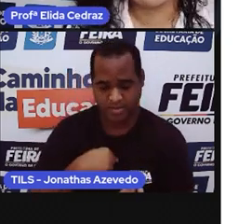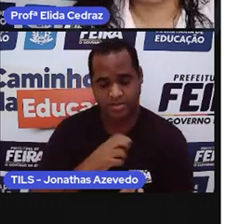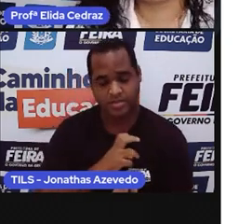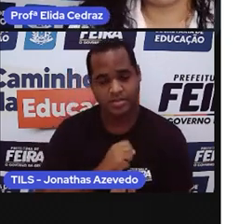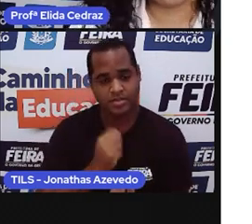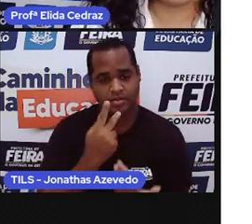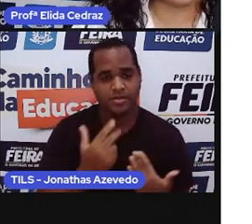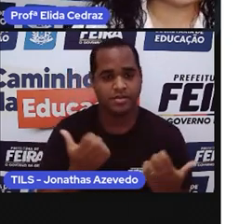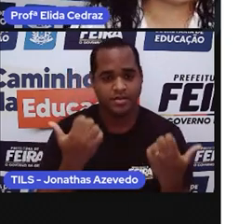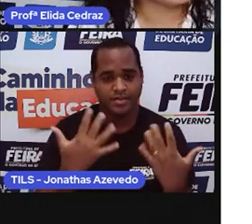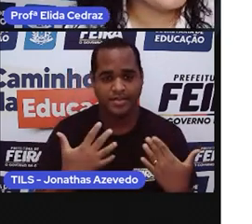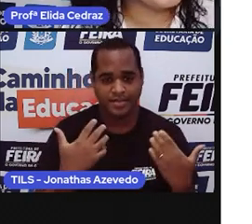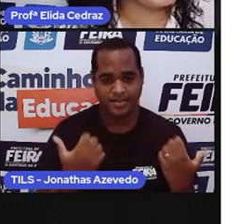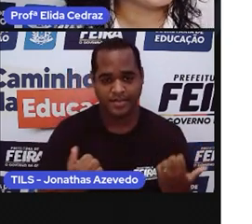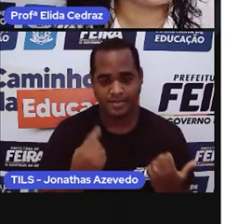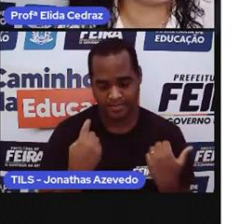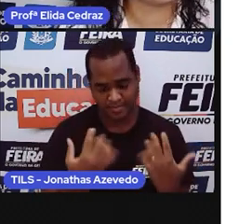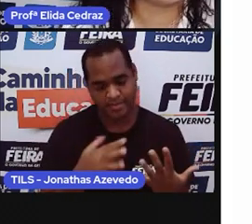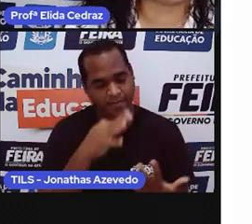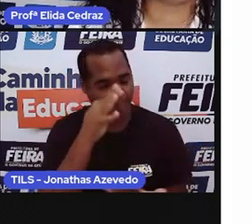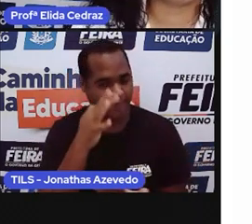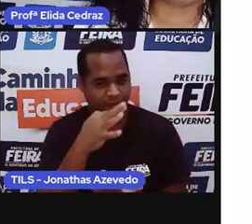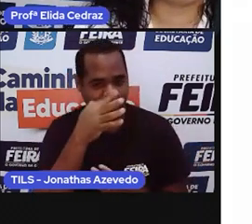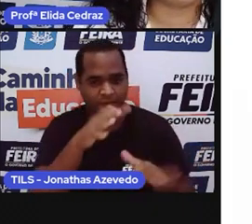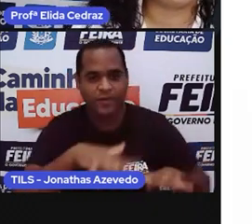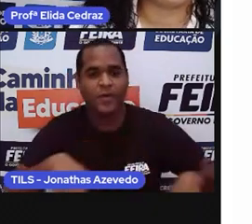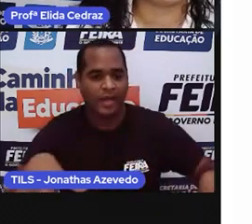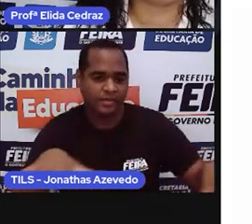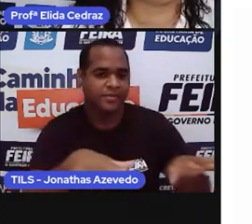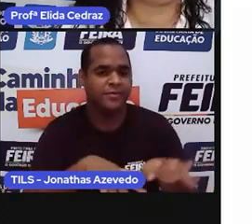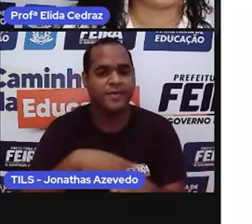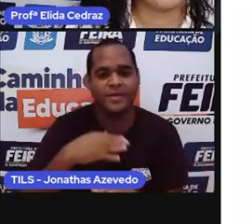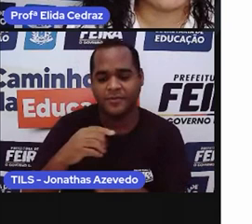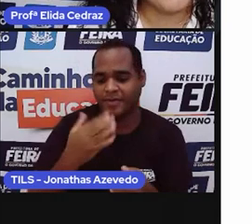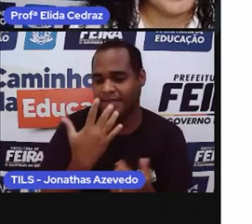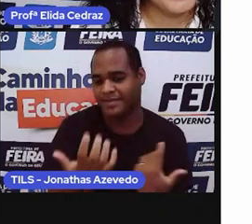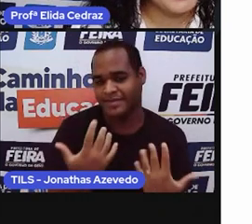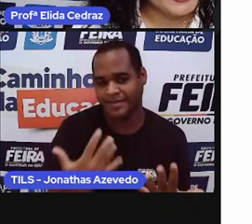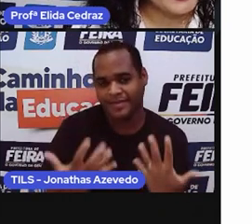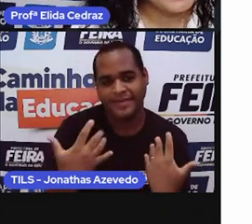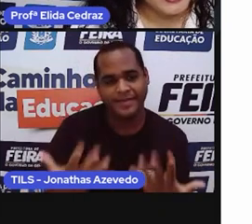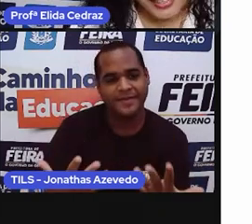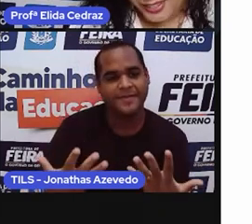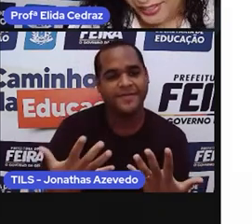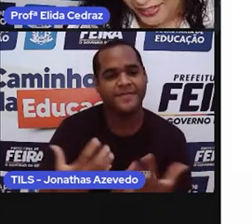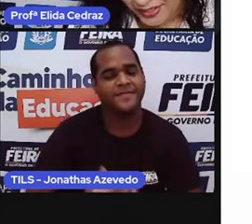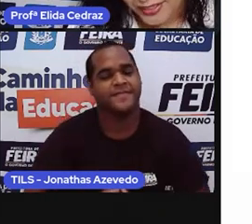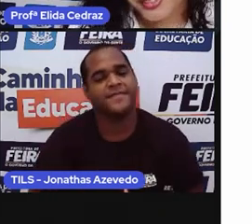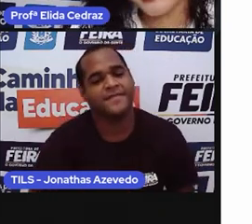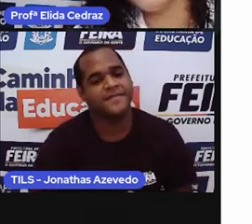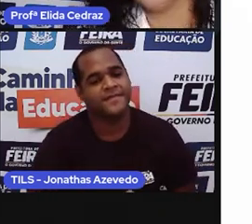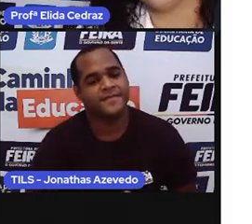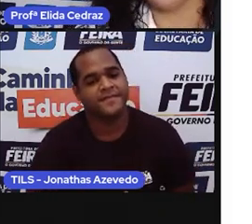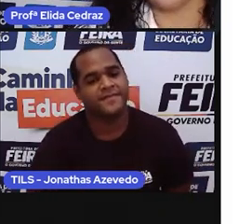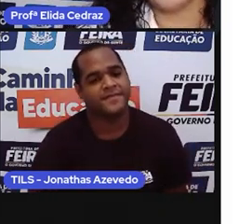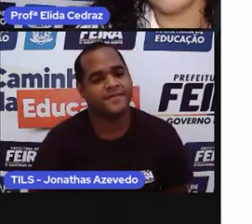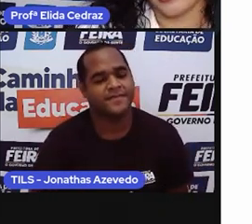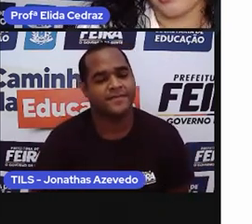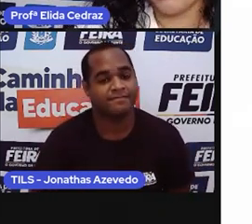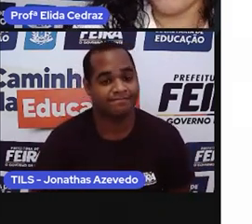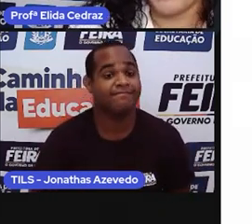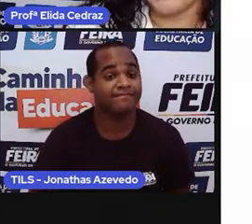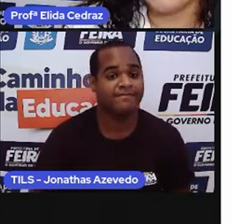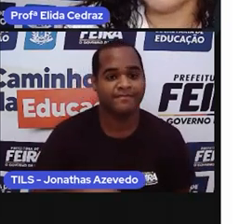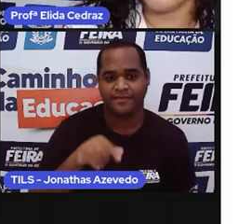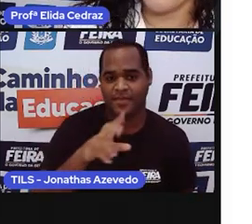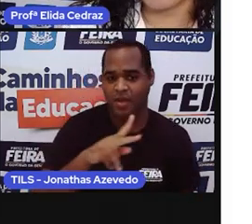amor que me disse assim que a flor do campo é o alecrim. É,